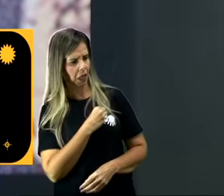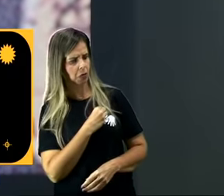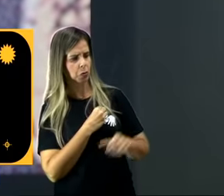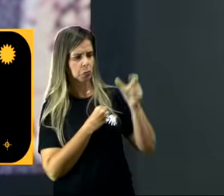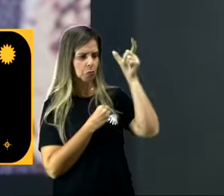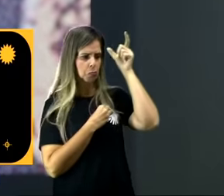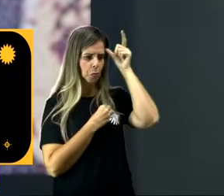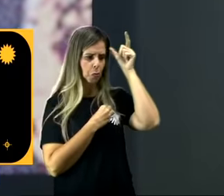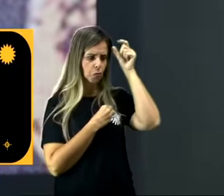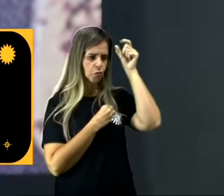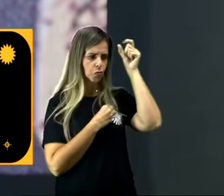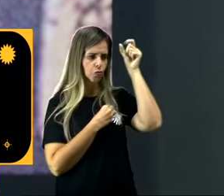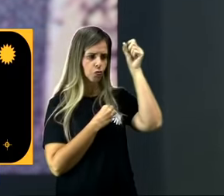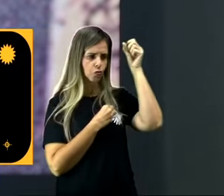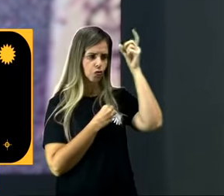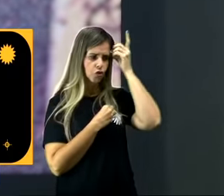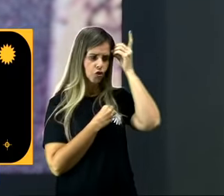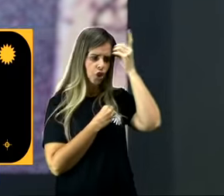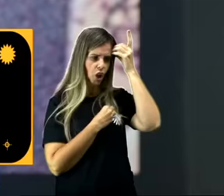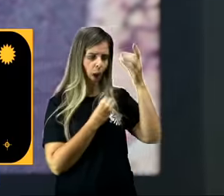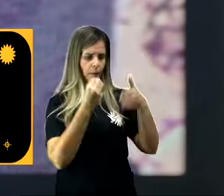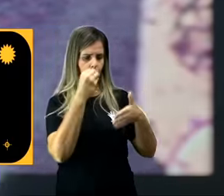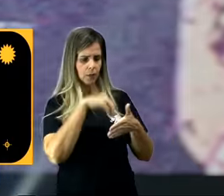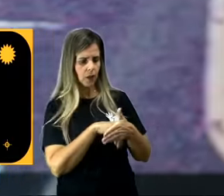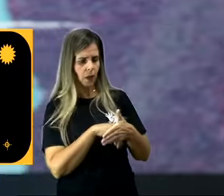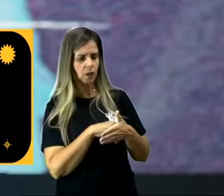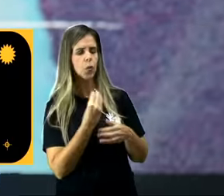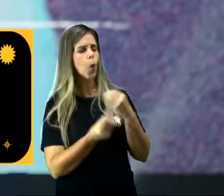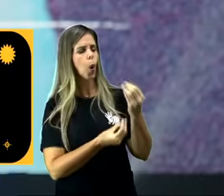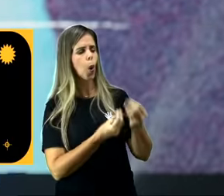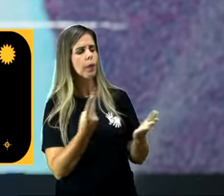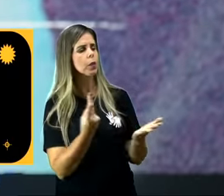O que está acontecendo? O que está acontecendo?